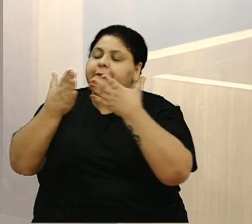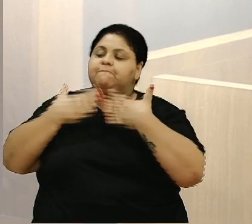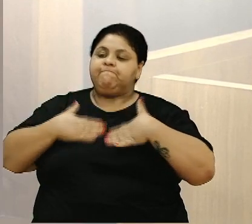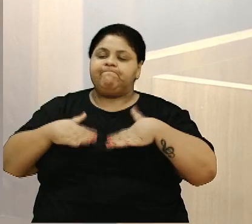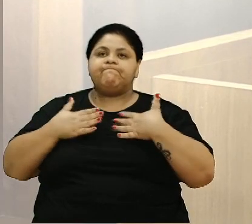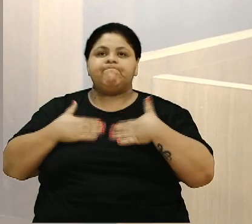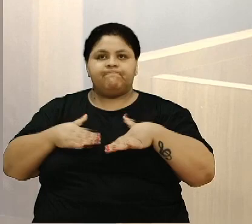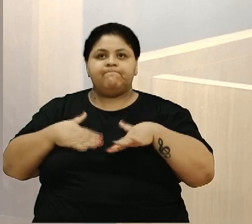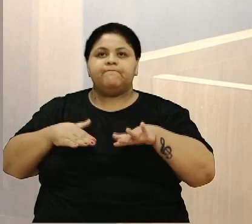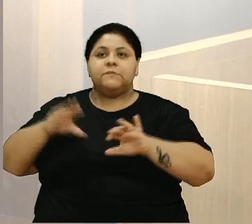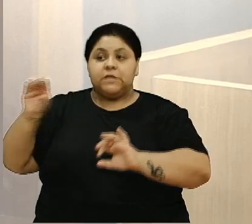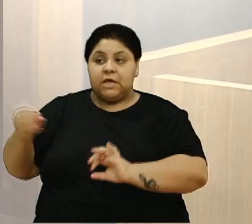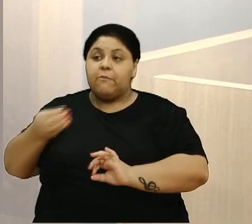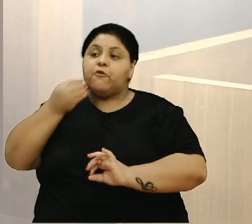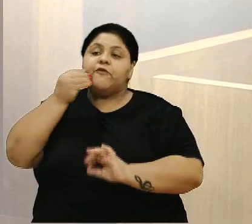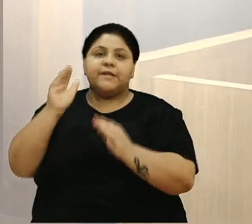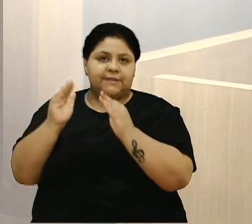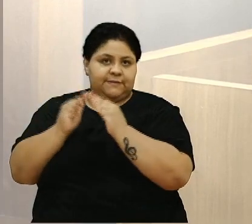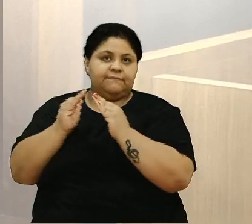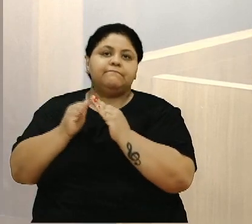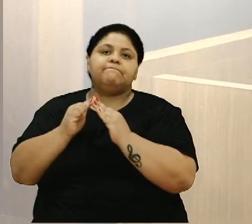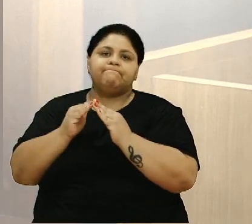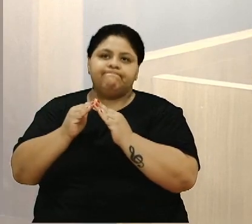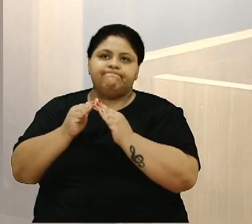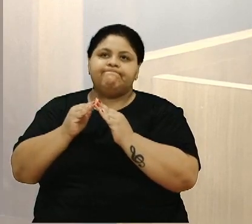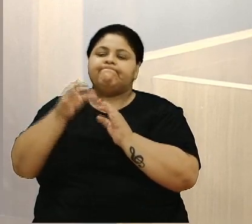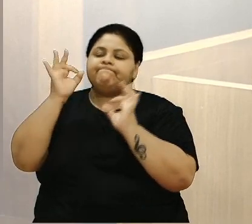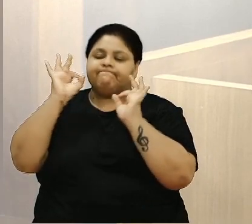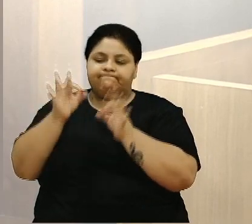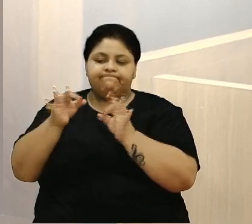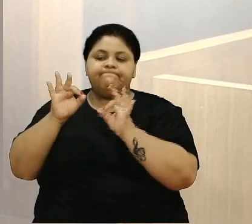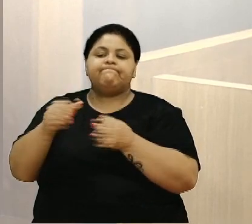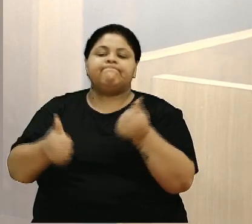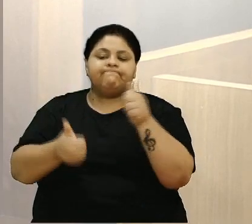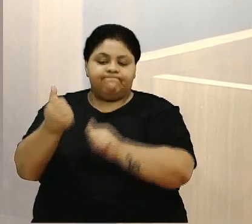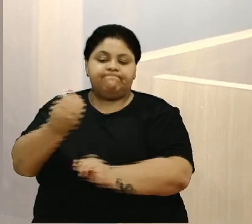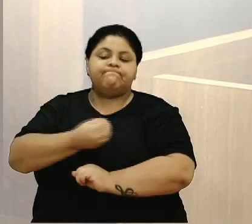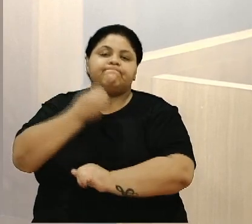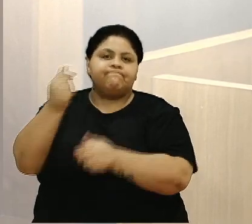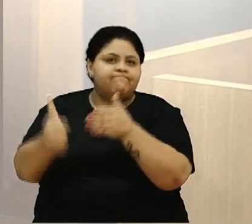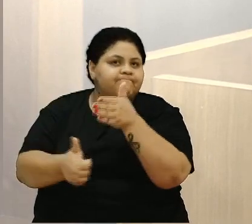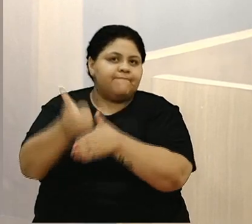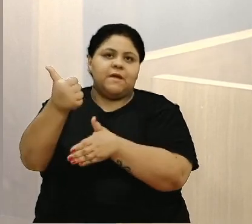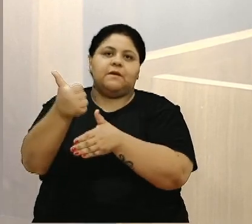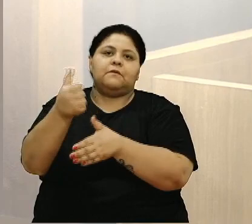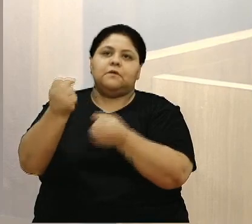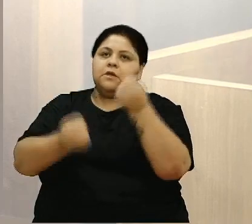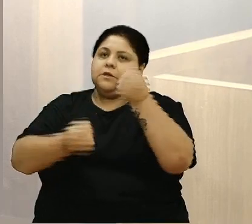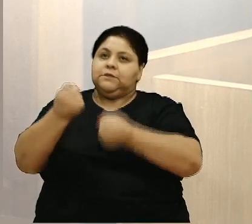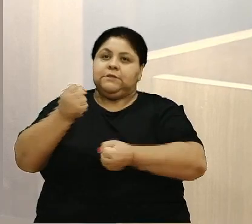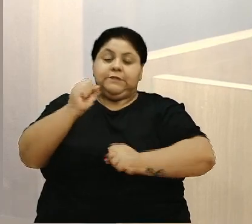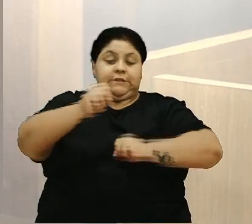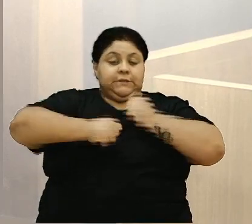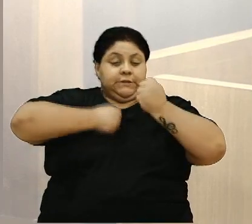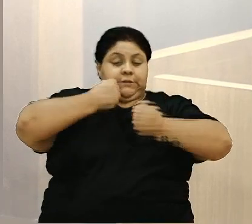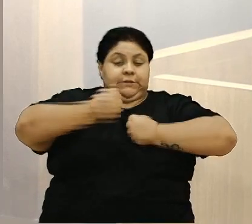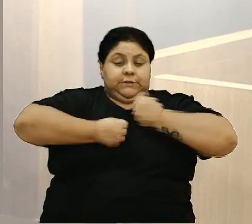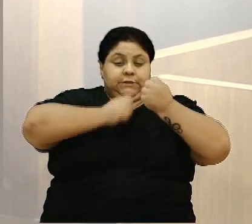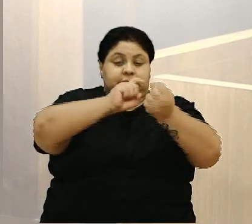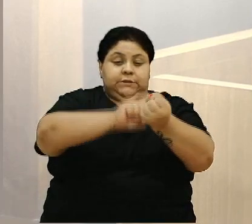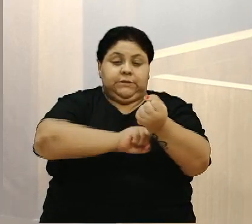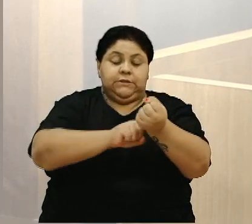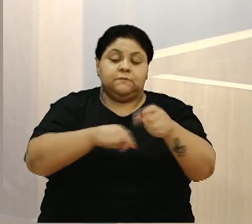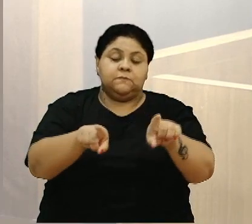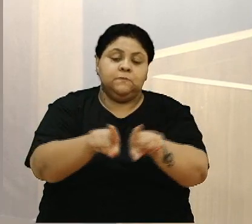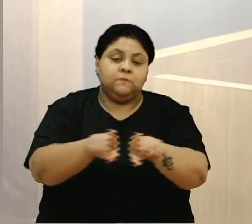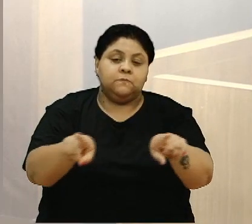tranquilidade e aproveitar o seu lar, tenho certeza que cai na qualidade de vida das pessoas. O trânsito irrita, o trânsito te traz, às